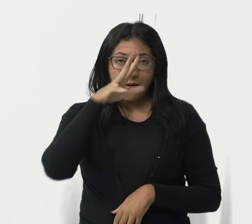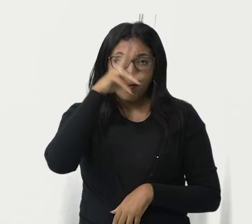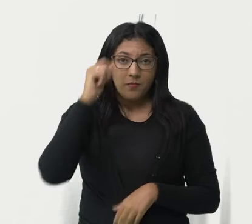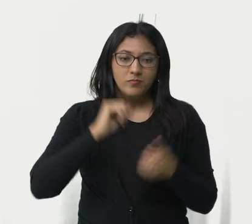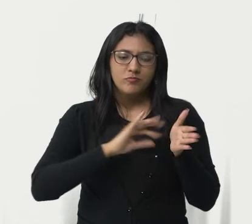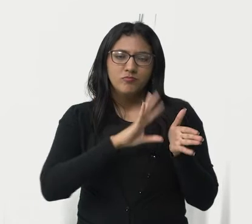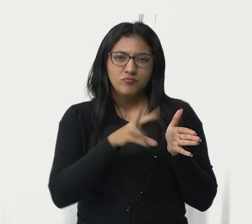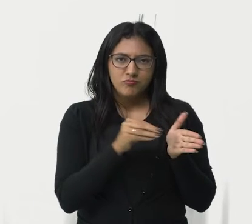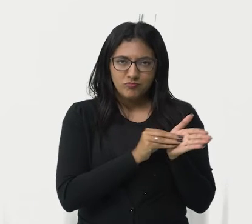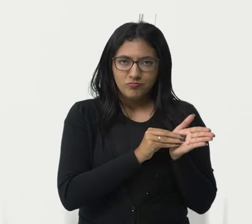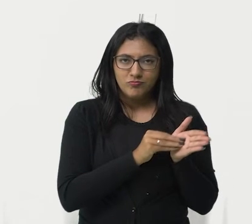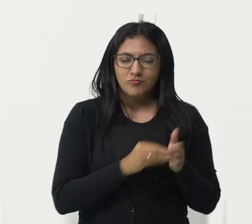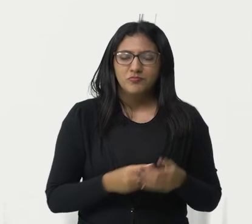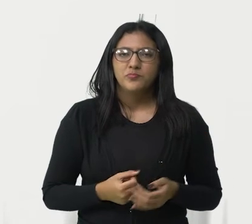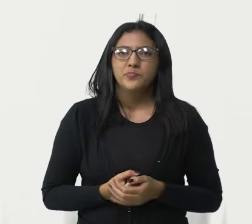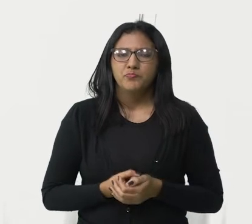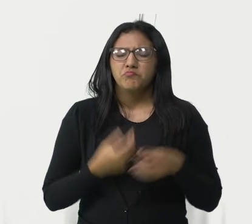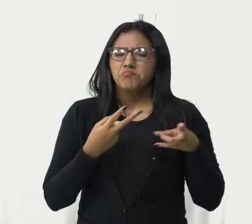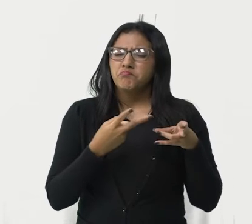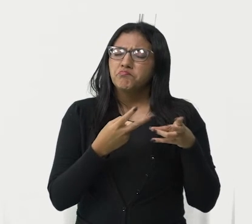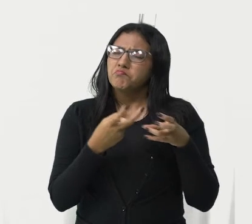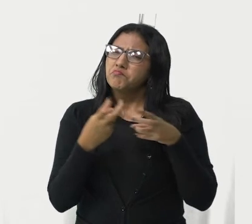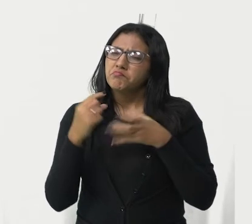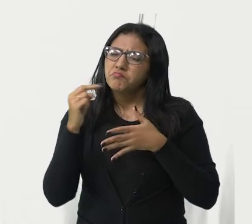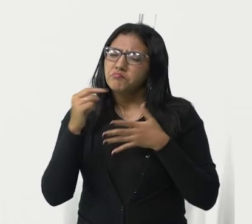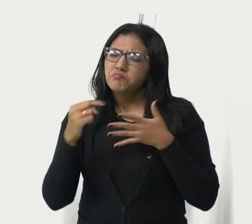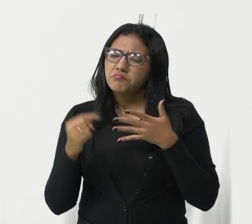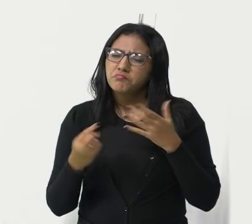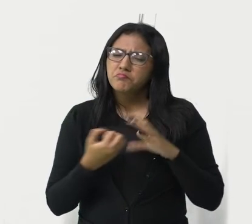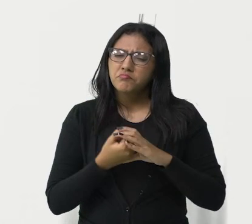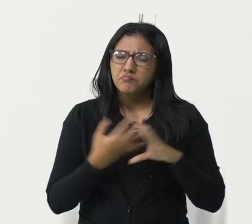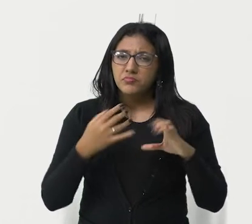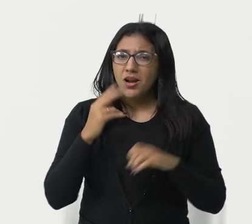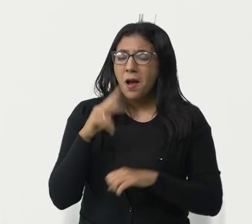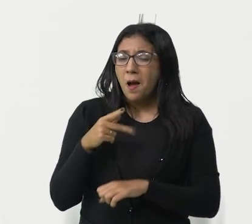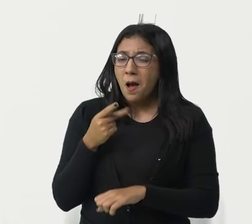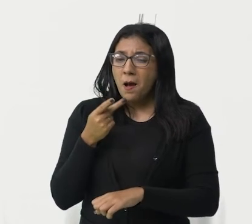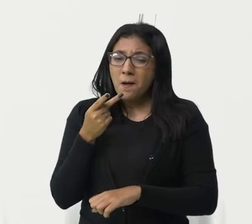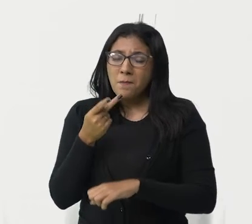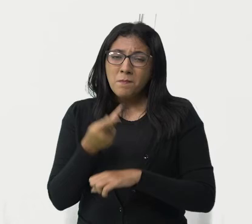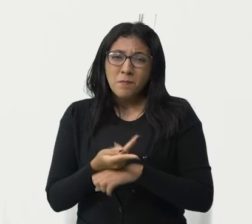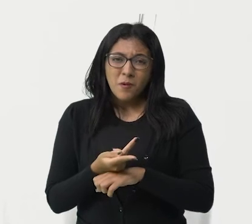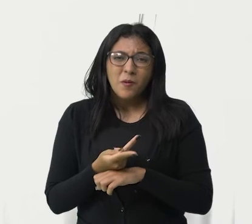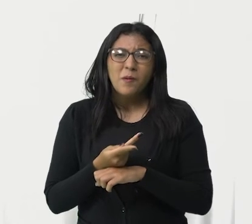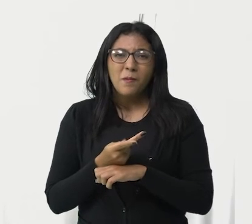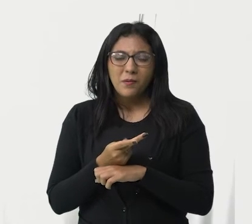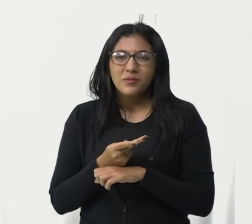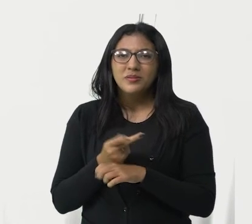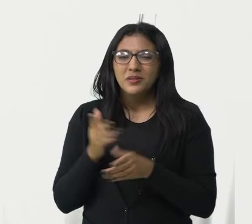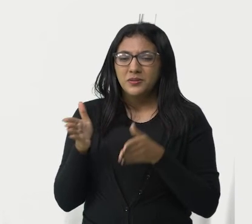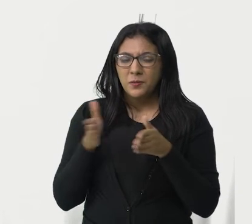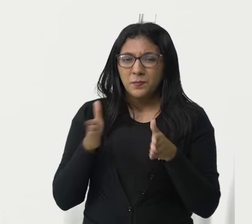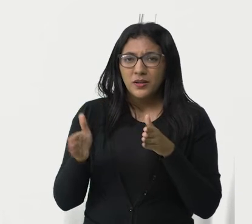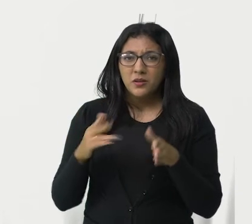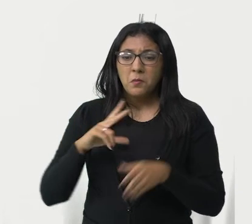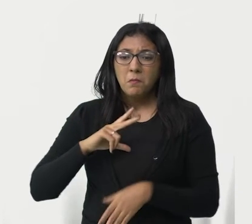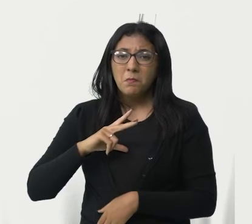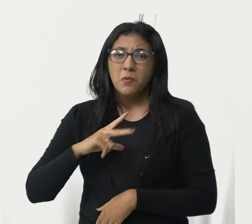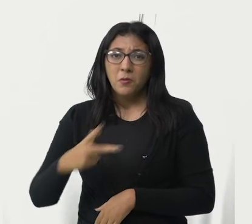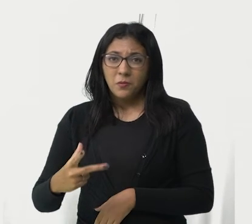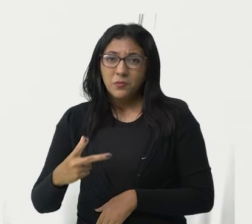gente verifica que com a formação aí da nação após essa independência que se tem, né, entre Portugal